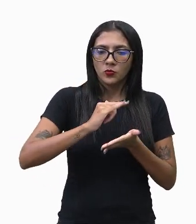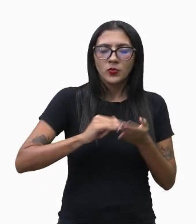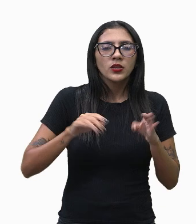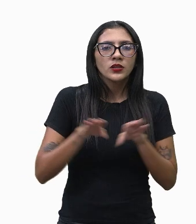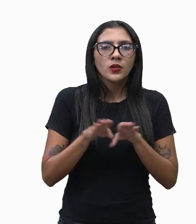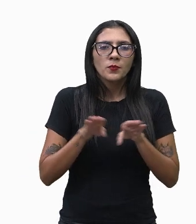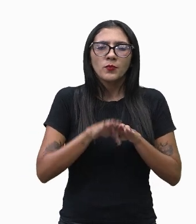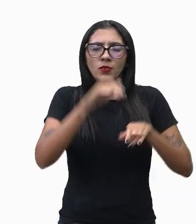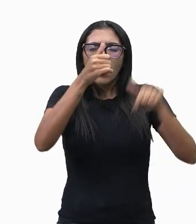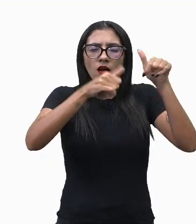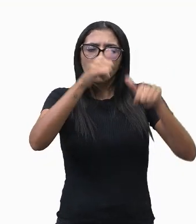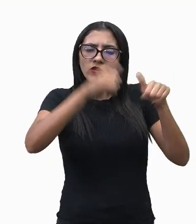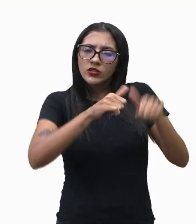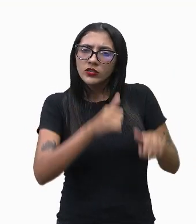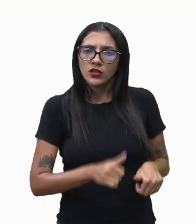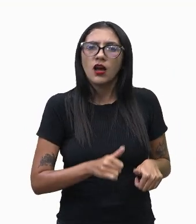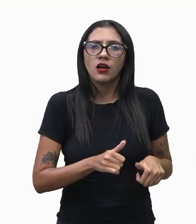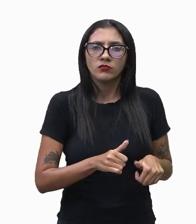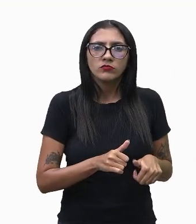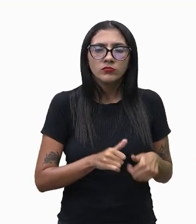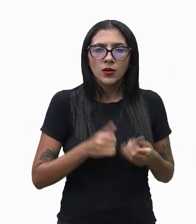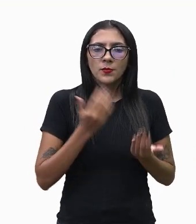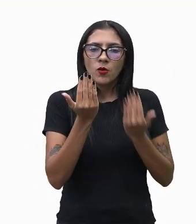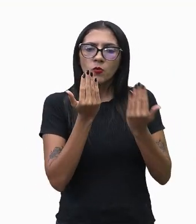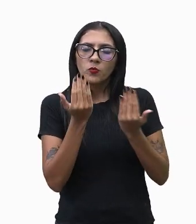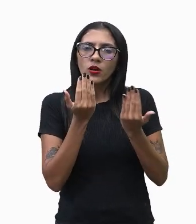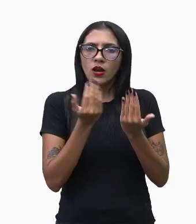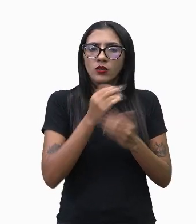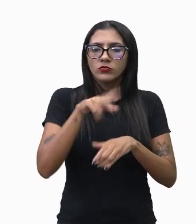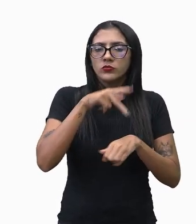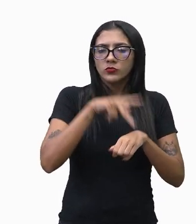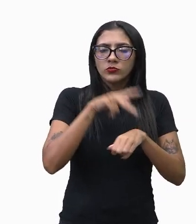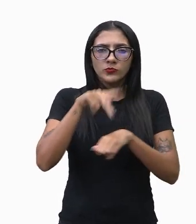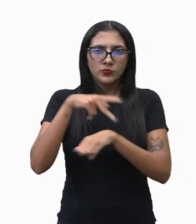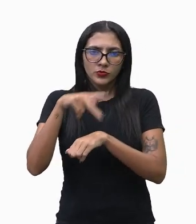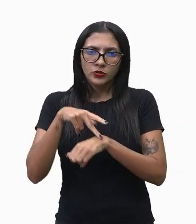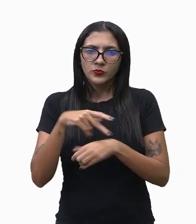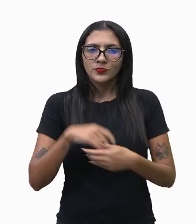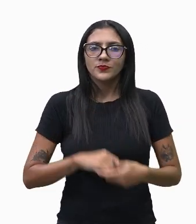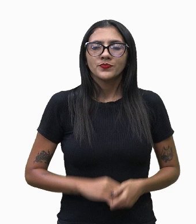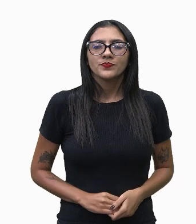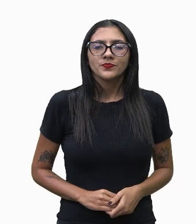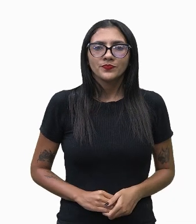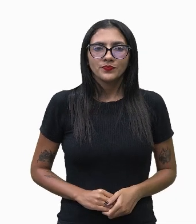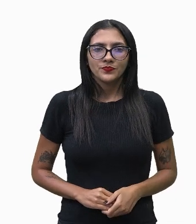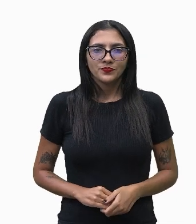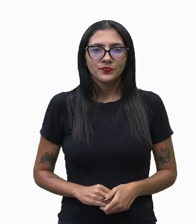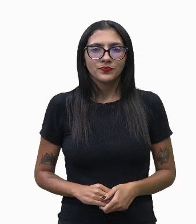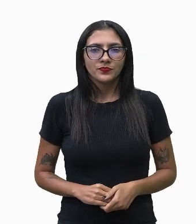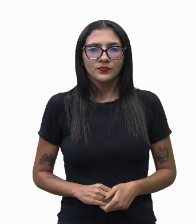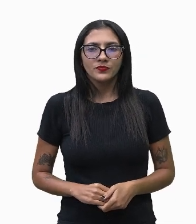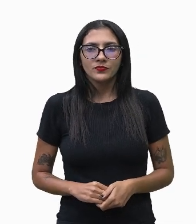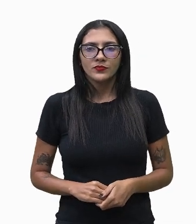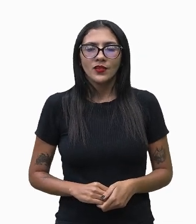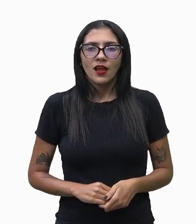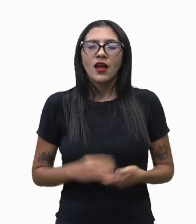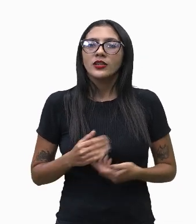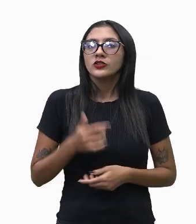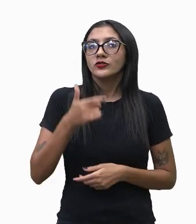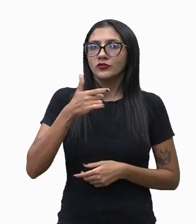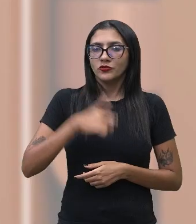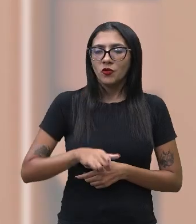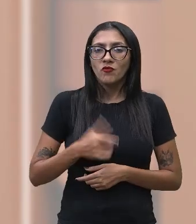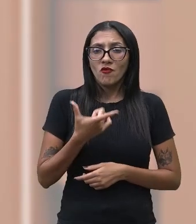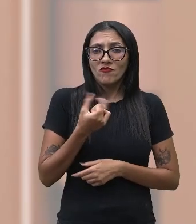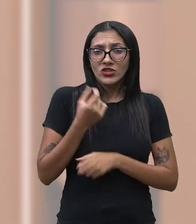as ações que estavam sendo tomadas pelos países. E aí nós temos, né, 20 anos após a Eco